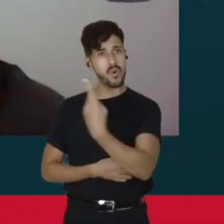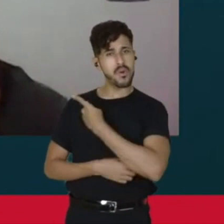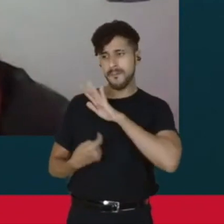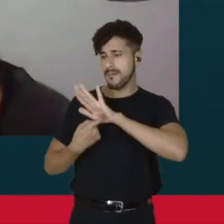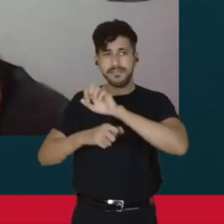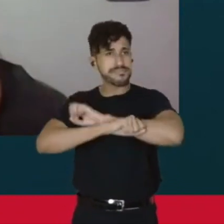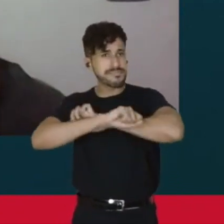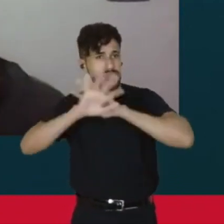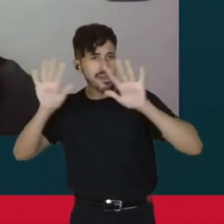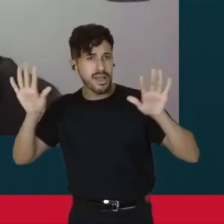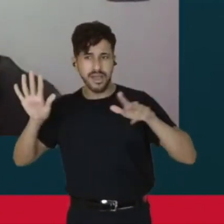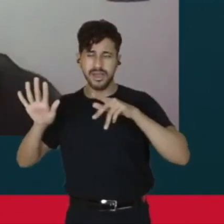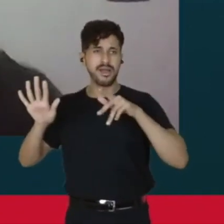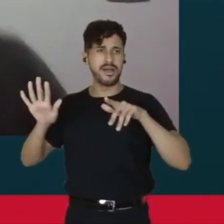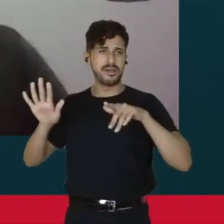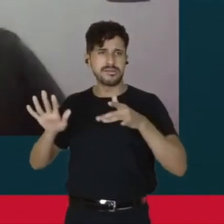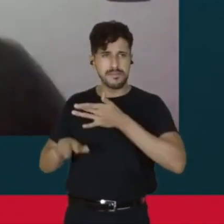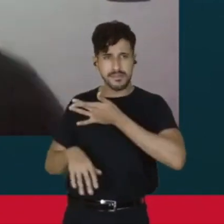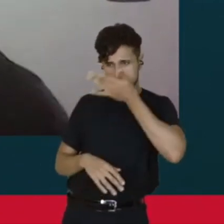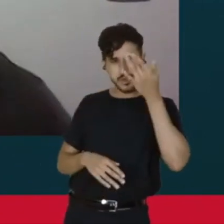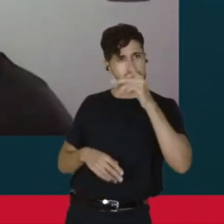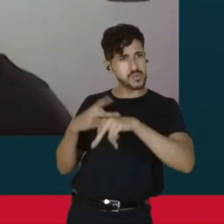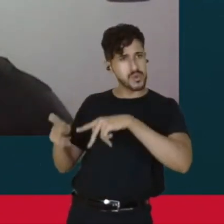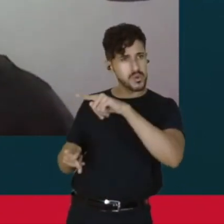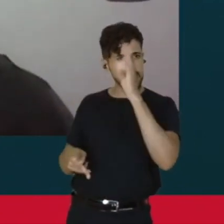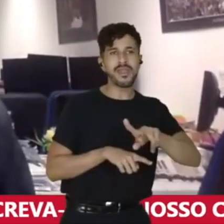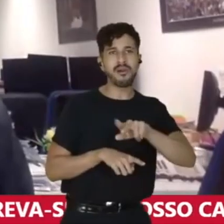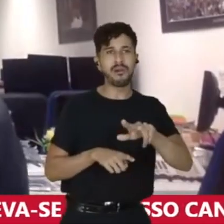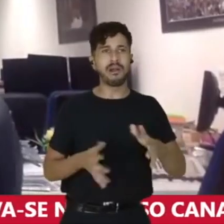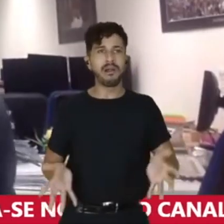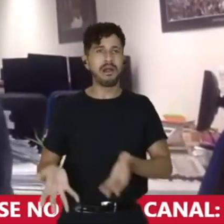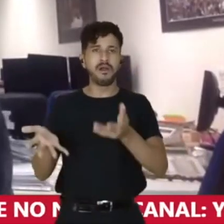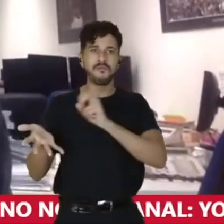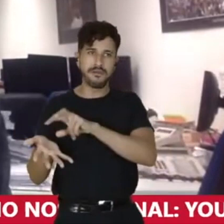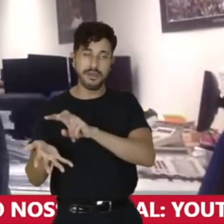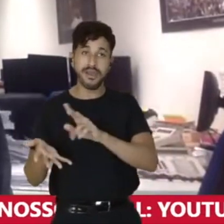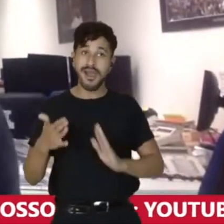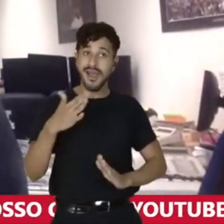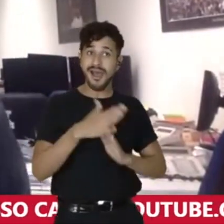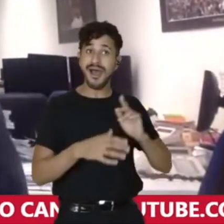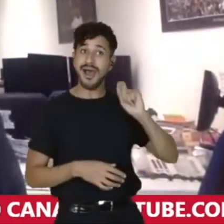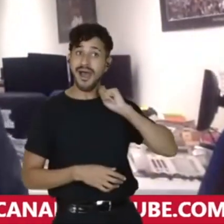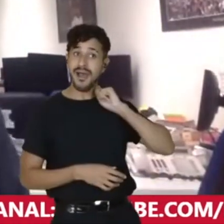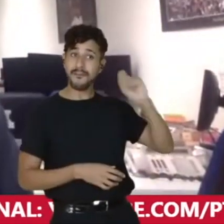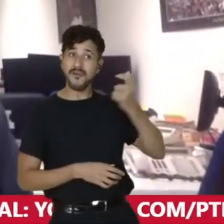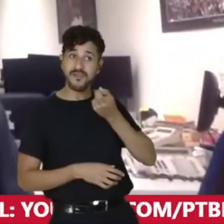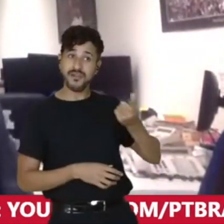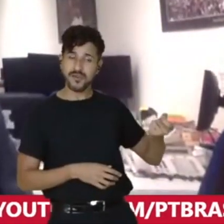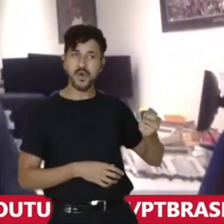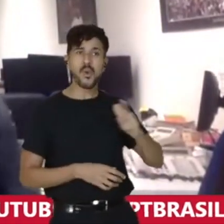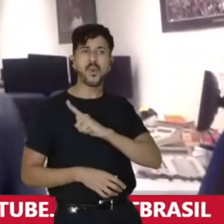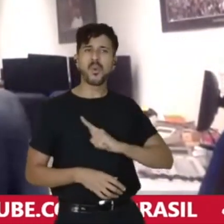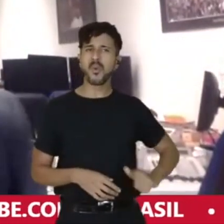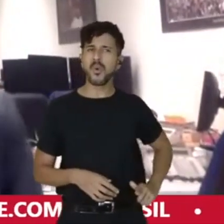claro para a opinião pública, né, que esse governo está podre. Até abril de 2020, o governo